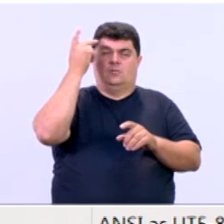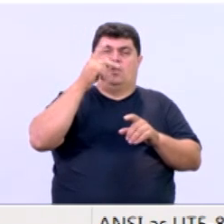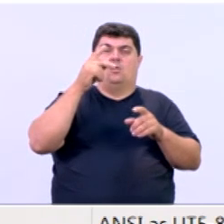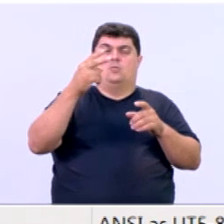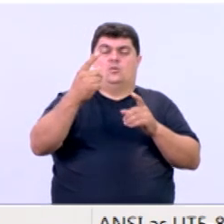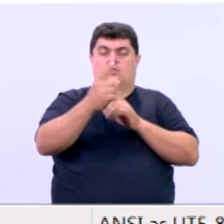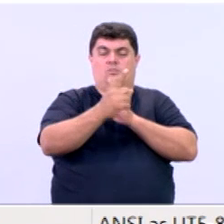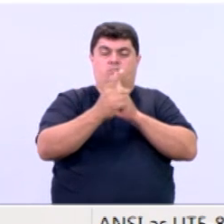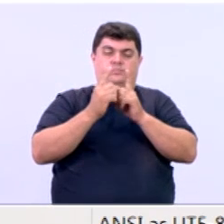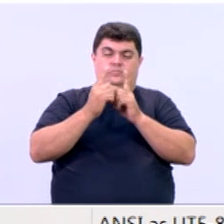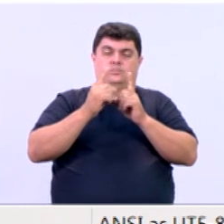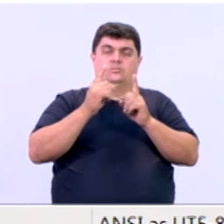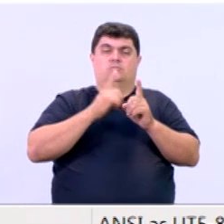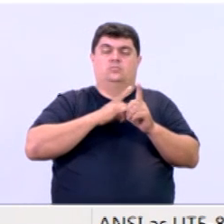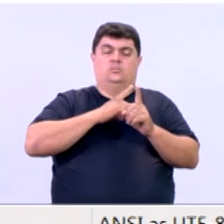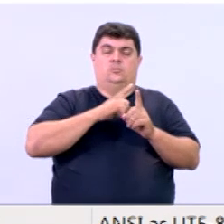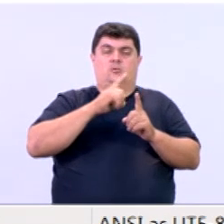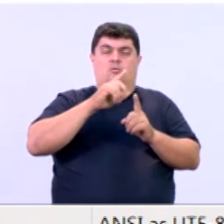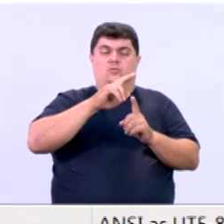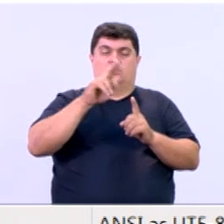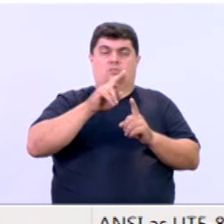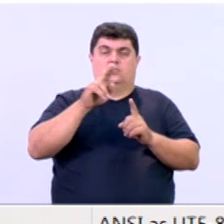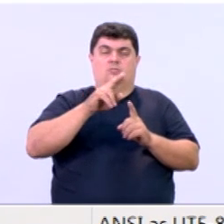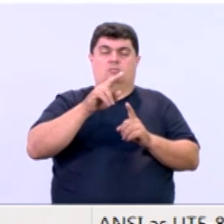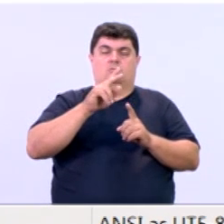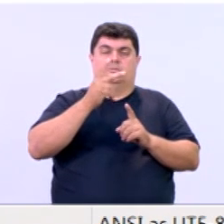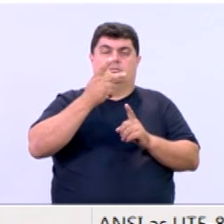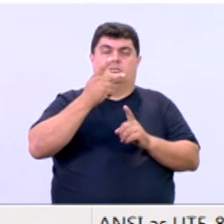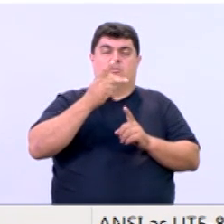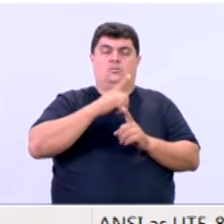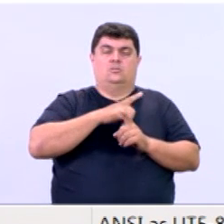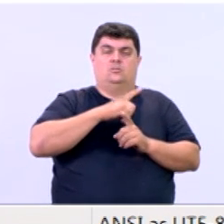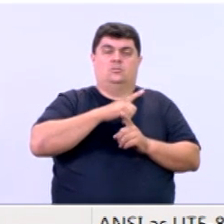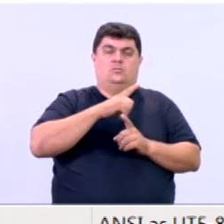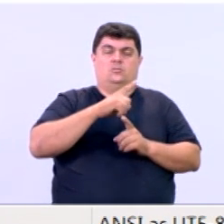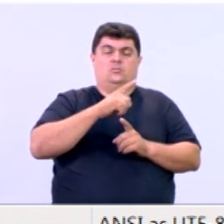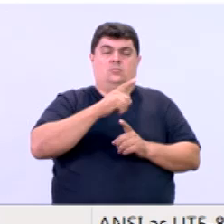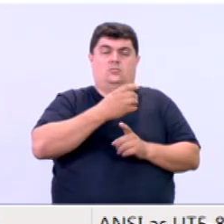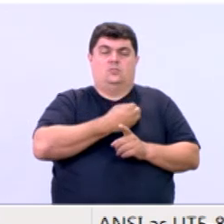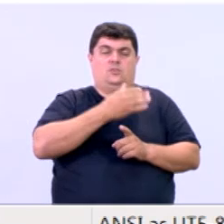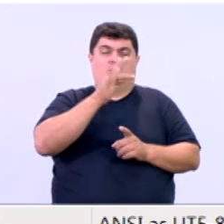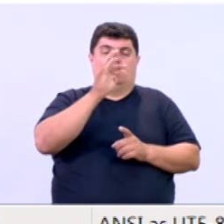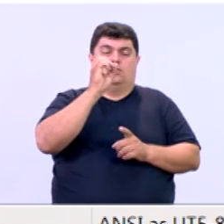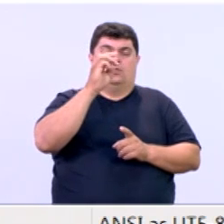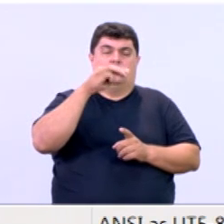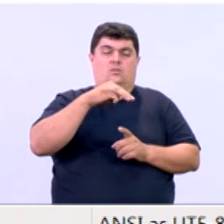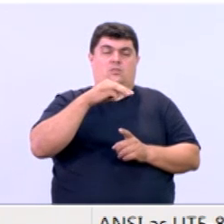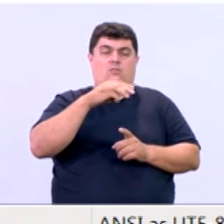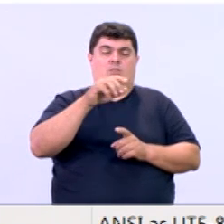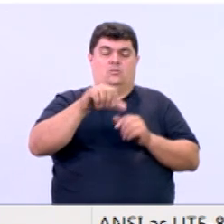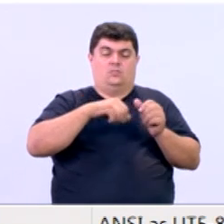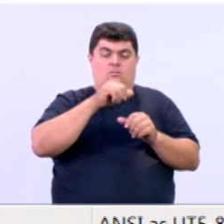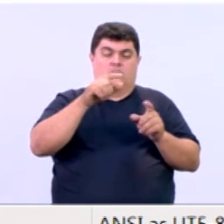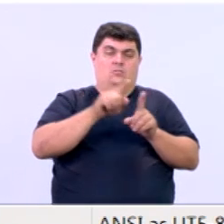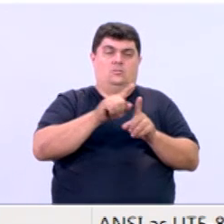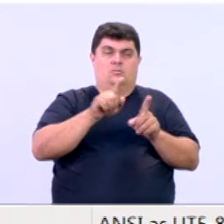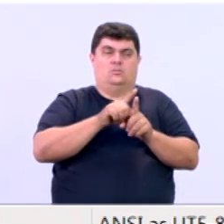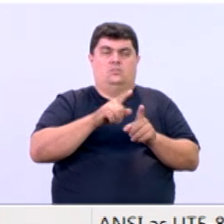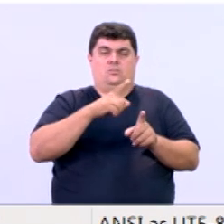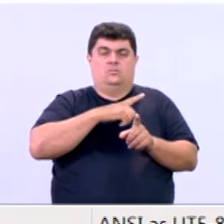que tem. A anotação da cor em hexadecimal. E aqui o nosso formulário que nós modificamos. Olha, o